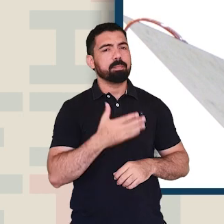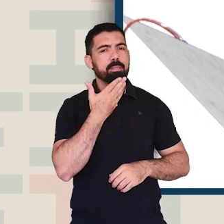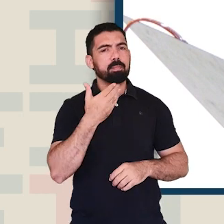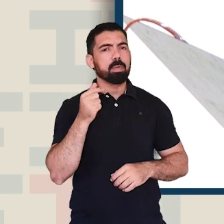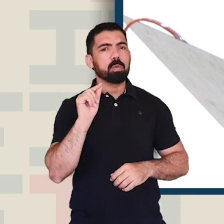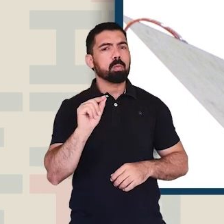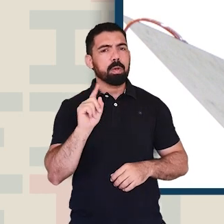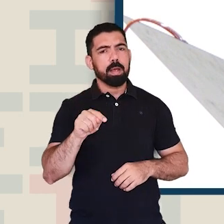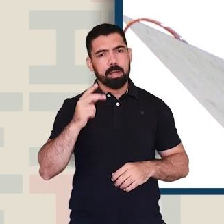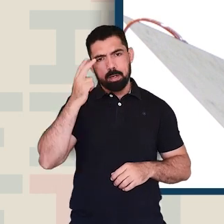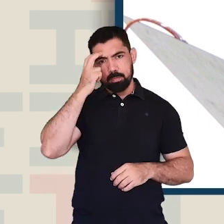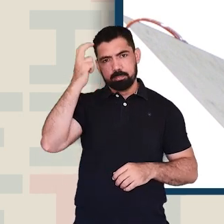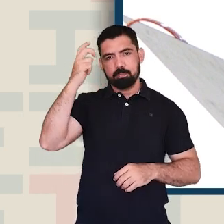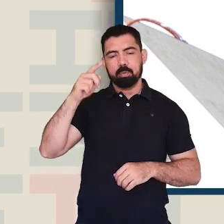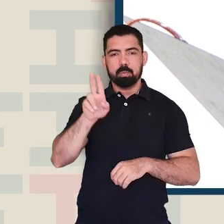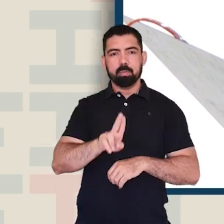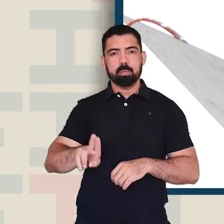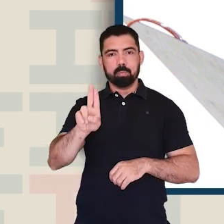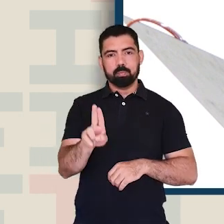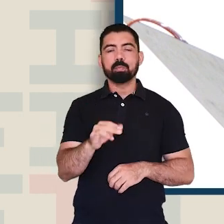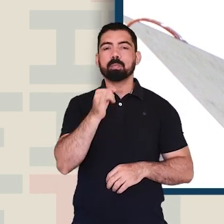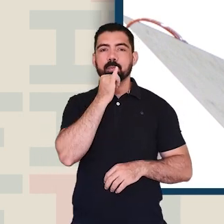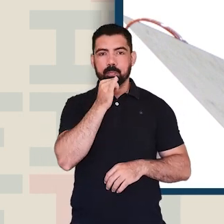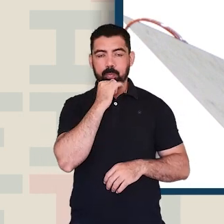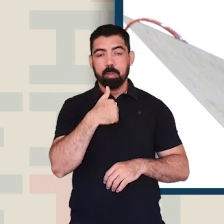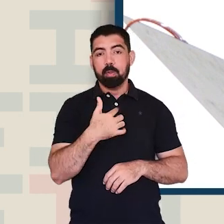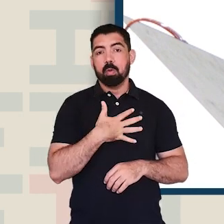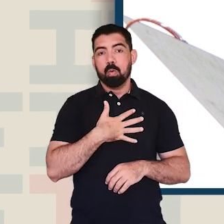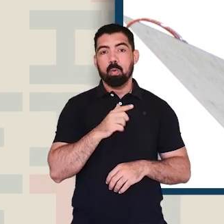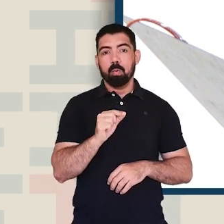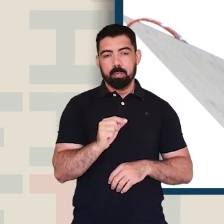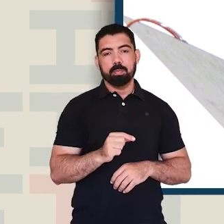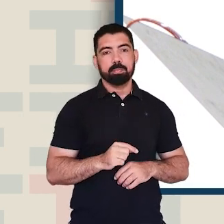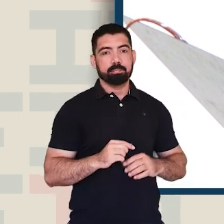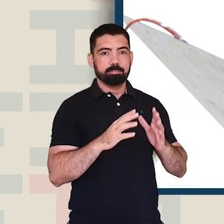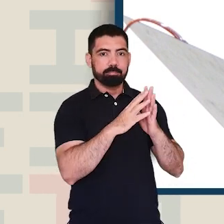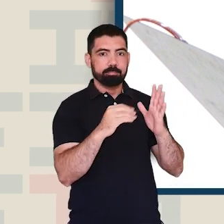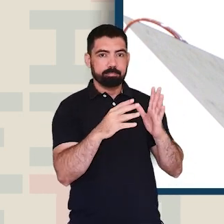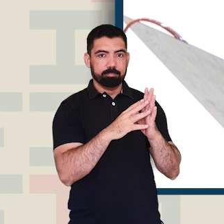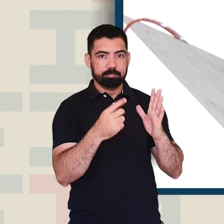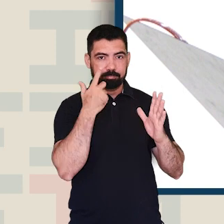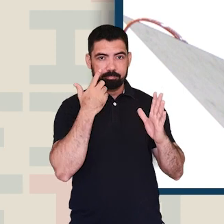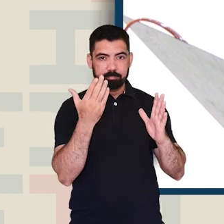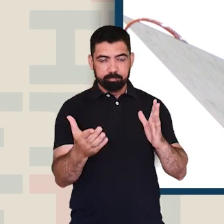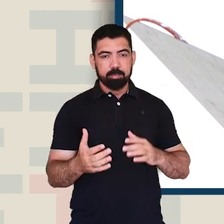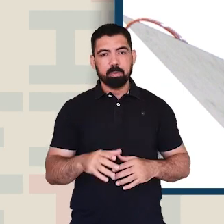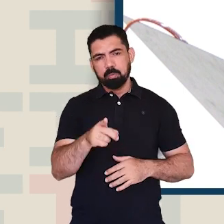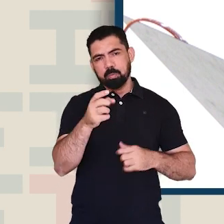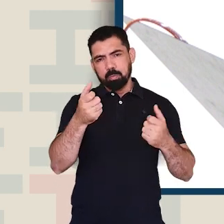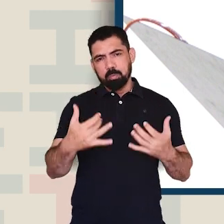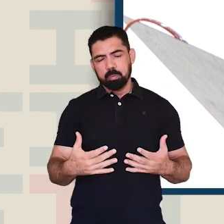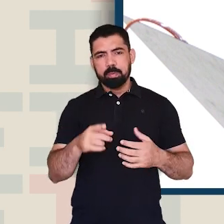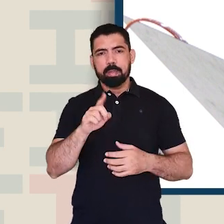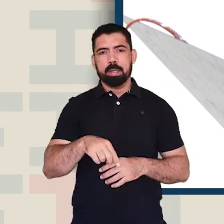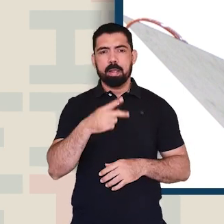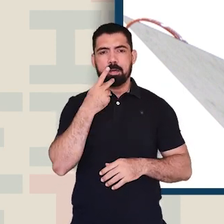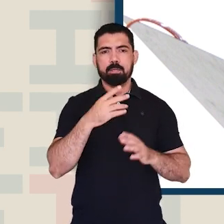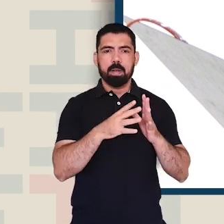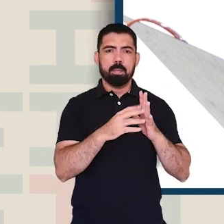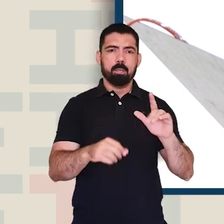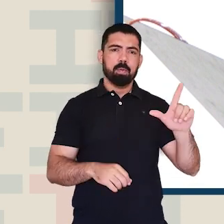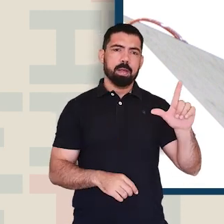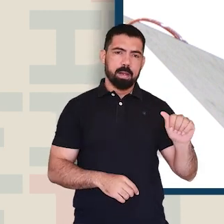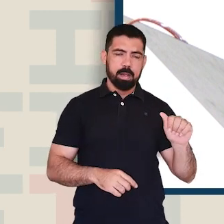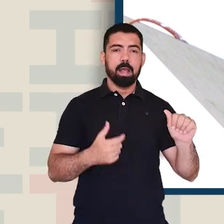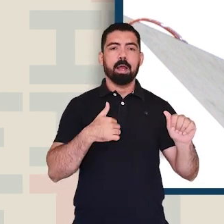mais, gente, usar o intelecto. Eu gosto de tocar nesse molde aqui, que o senhor falou, do